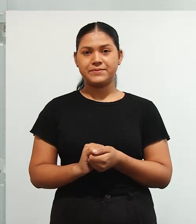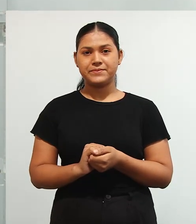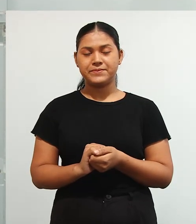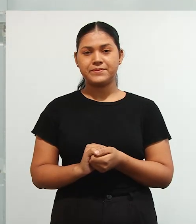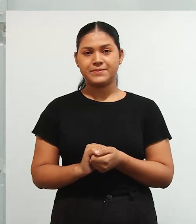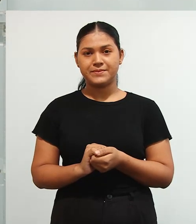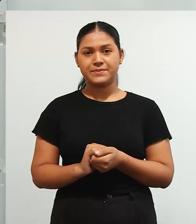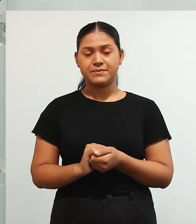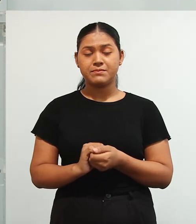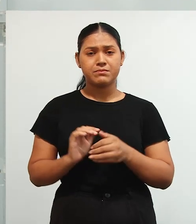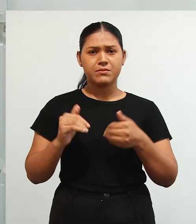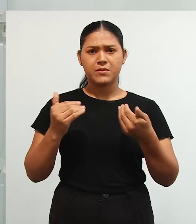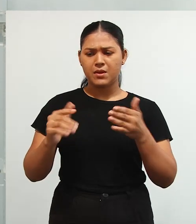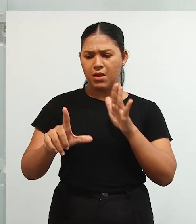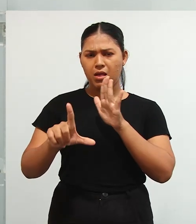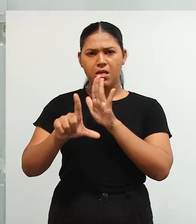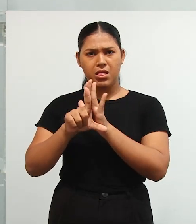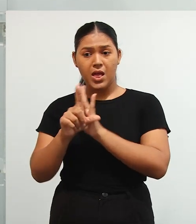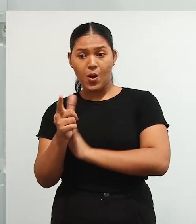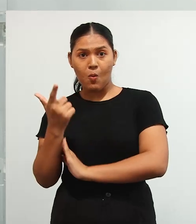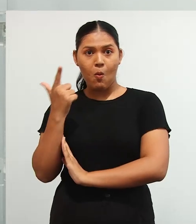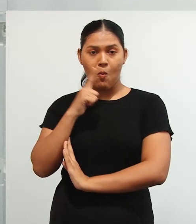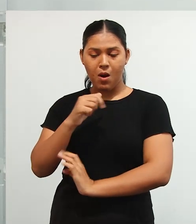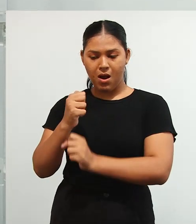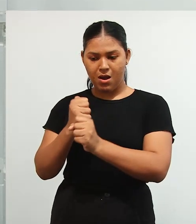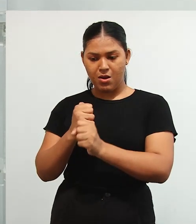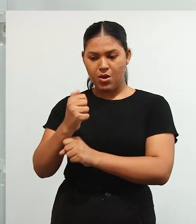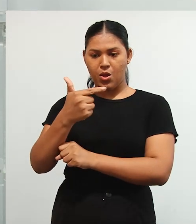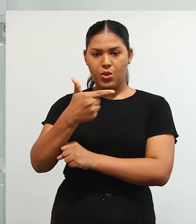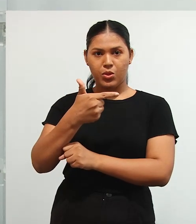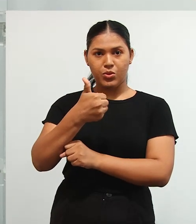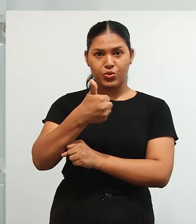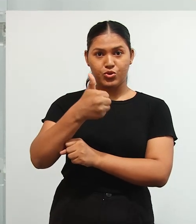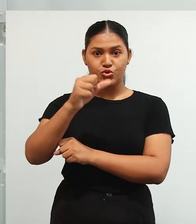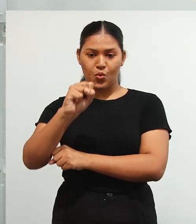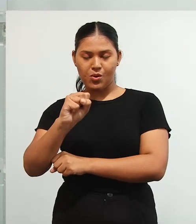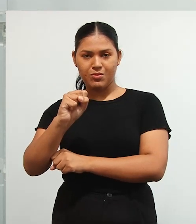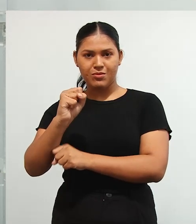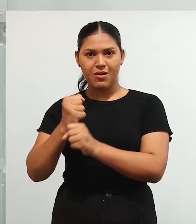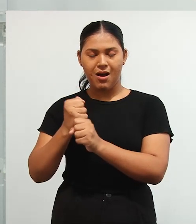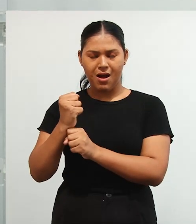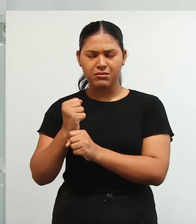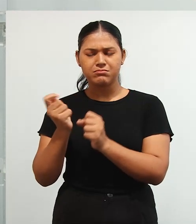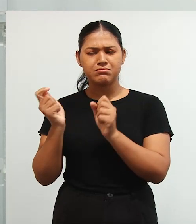quando a lei completa a sua maioridade, a gente observa ainda